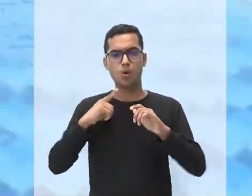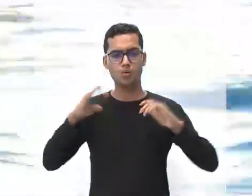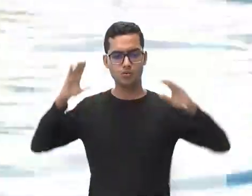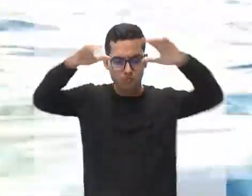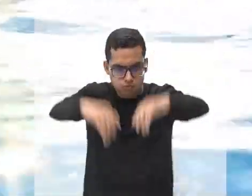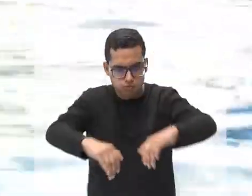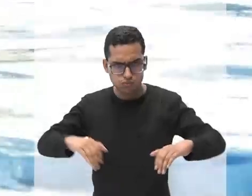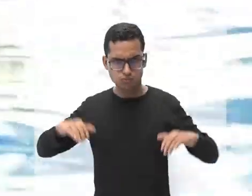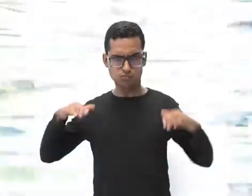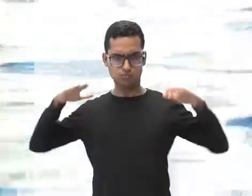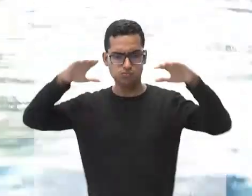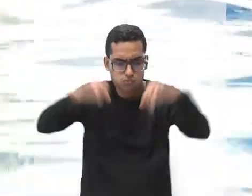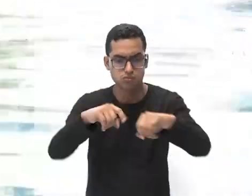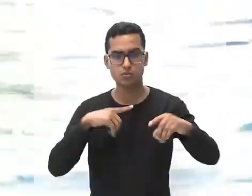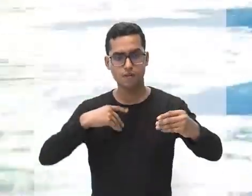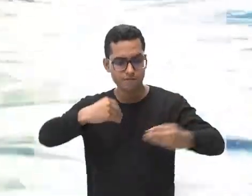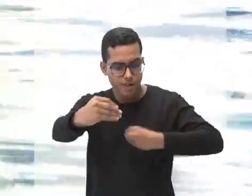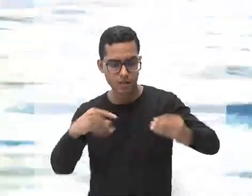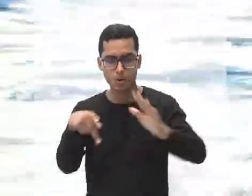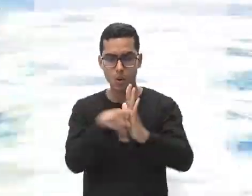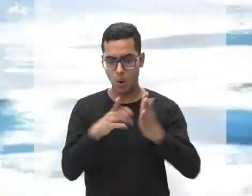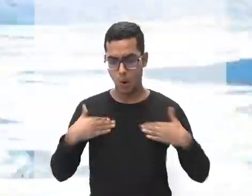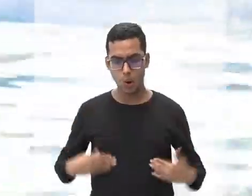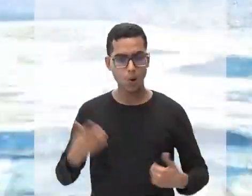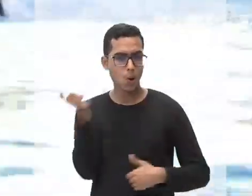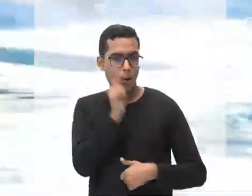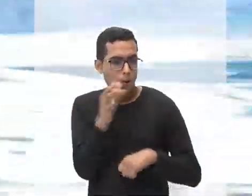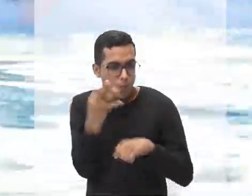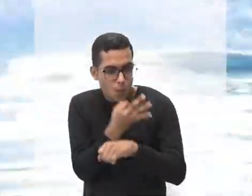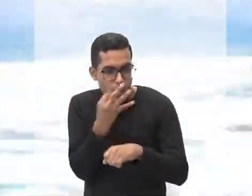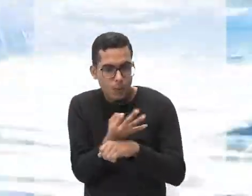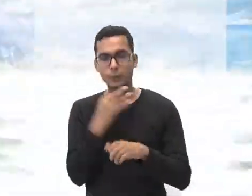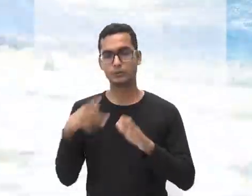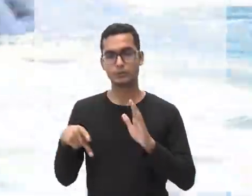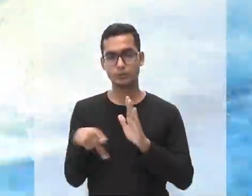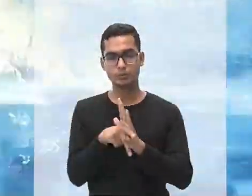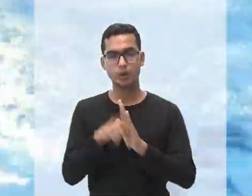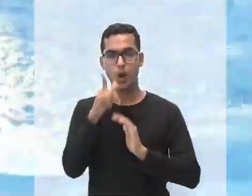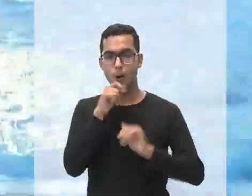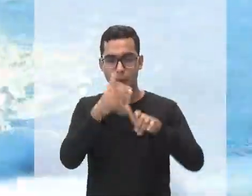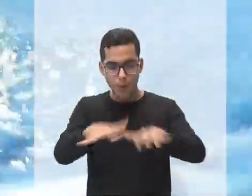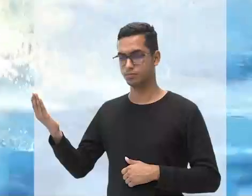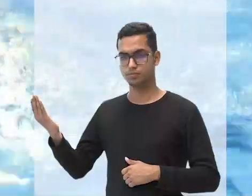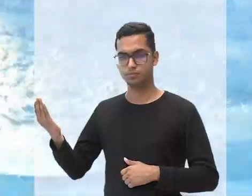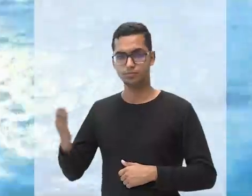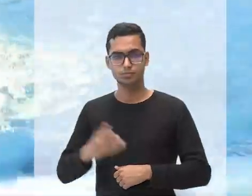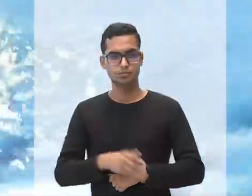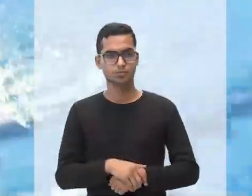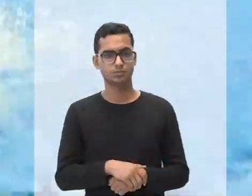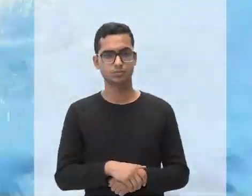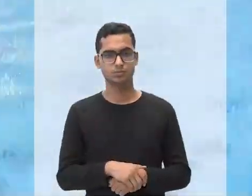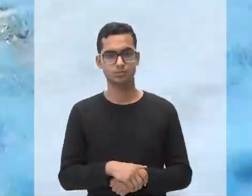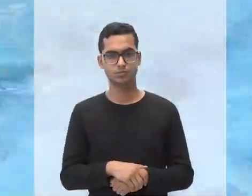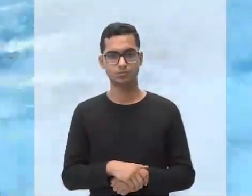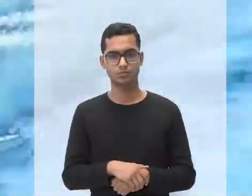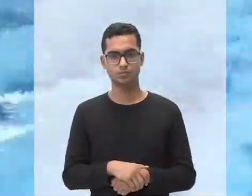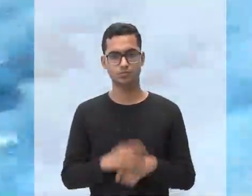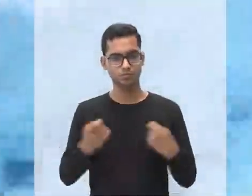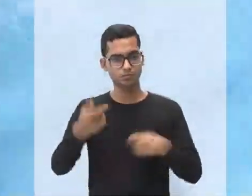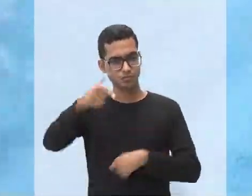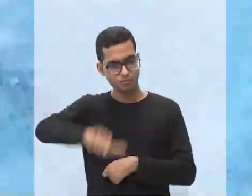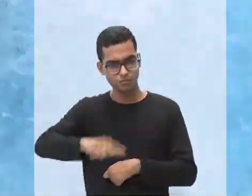for numa competição e o nadador, ele tiver a oportunidade de escolher qual nado ele vai fazer, com certeza não será o peito, porque